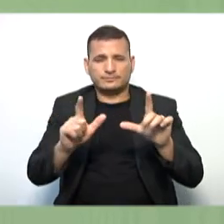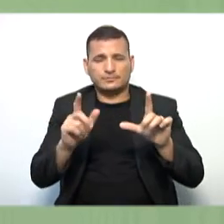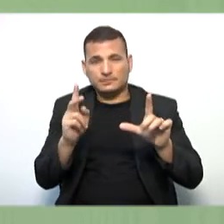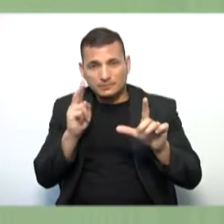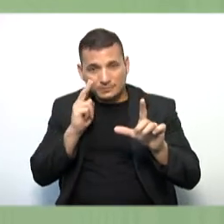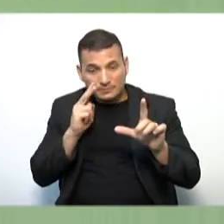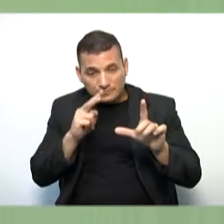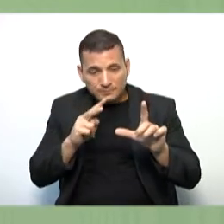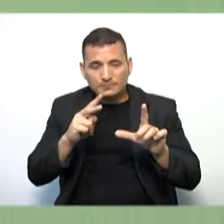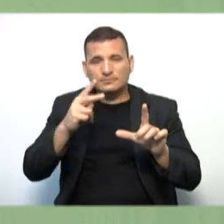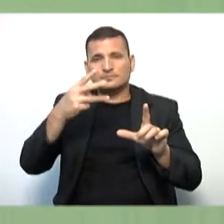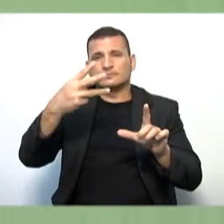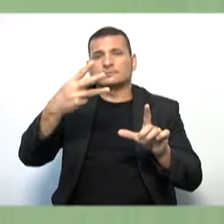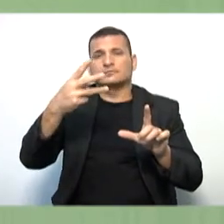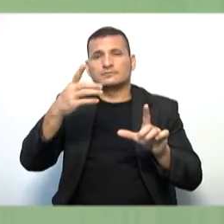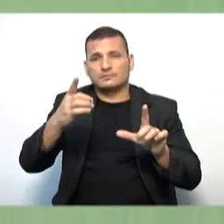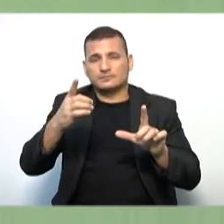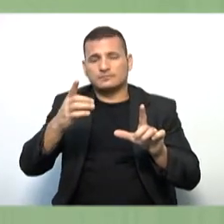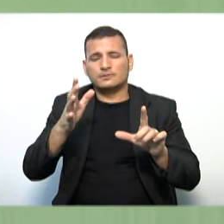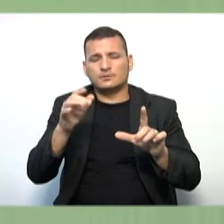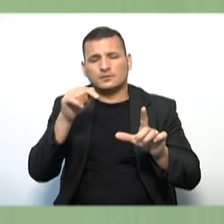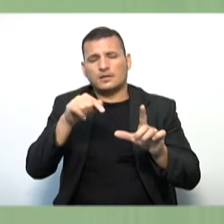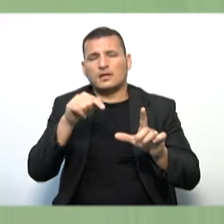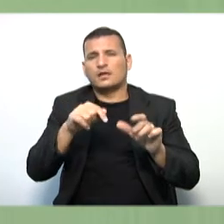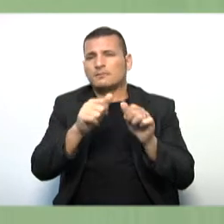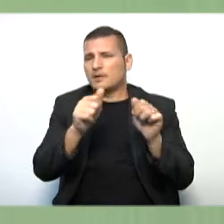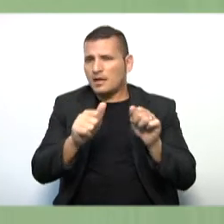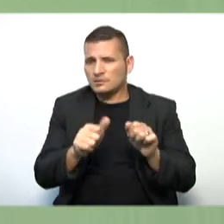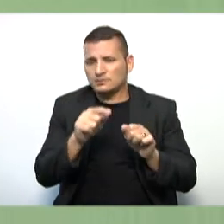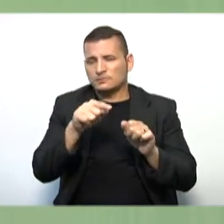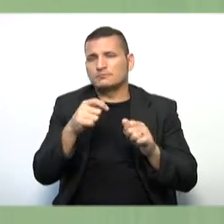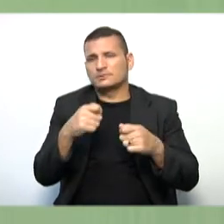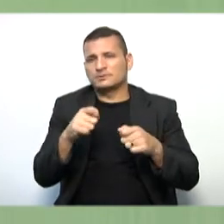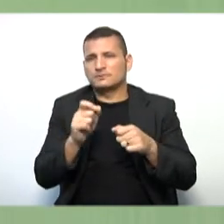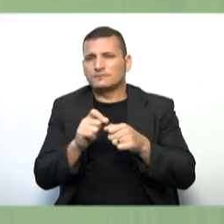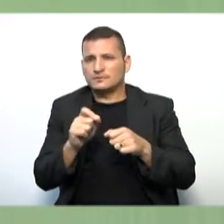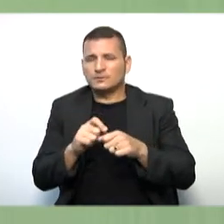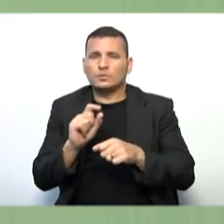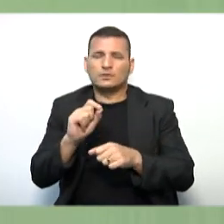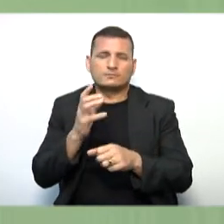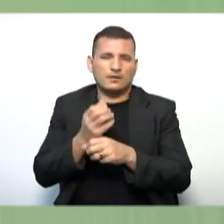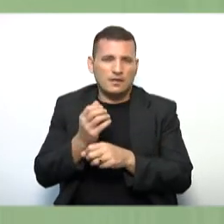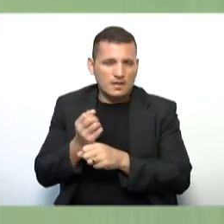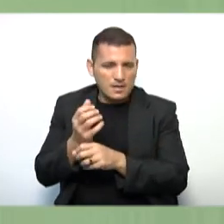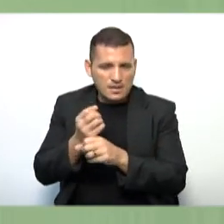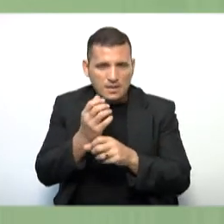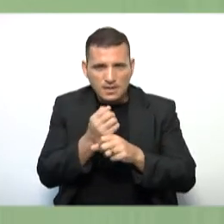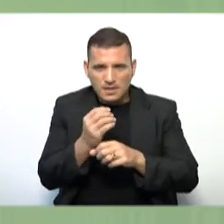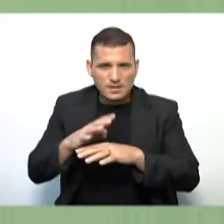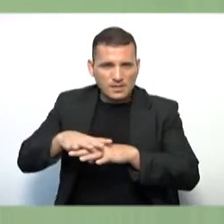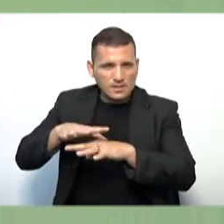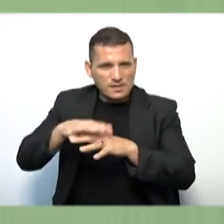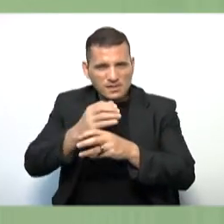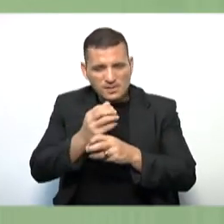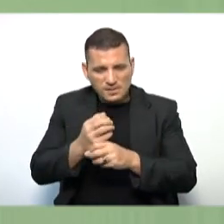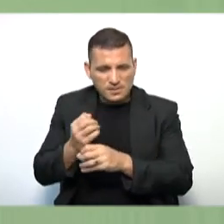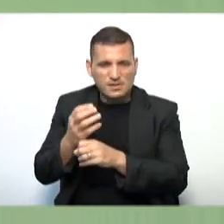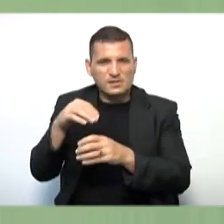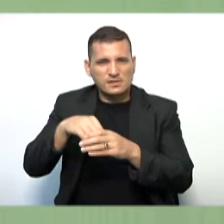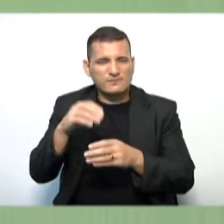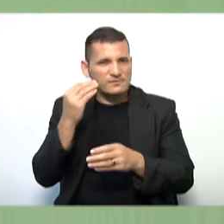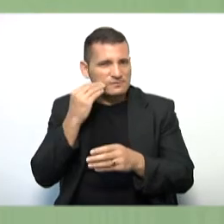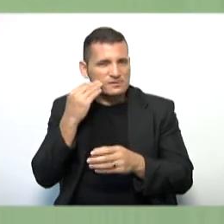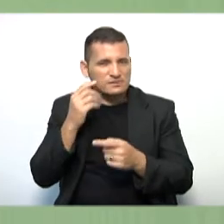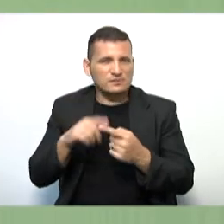né? Para você gerar essa imagem, ele vai precisar fazer muitos cálculos, vai precisar fazer diversas verificações de